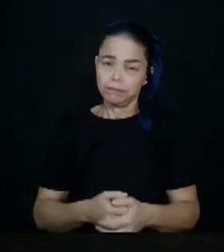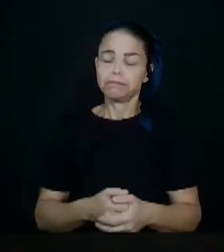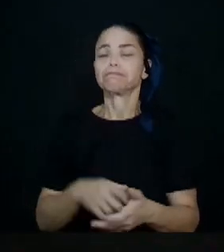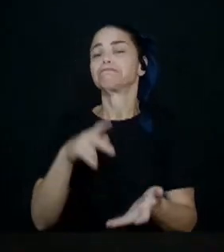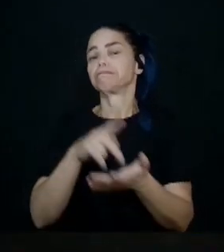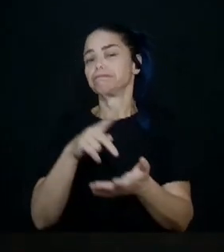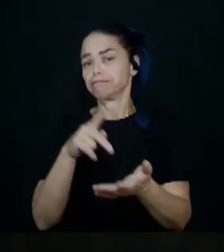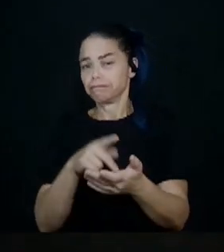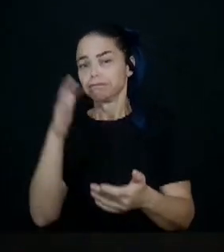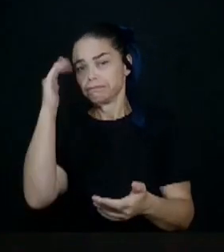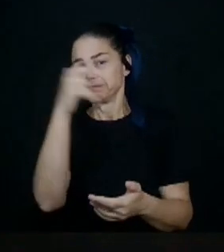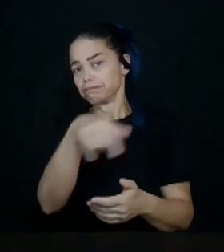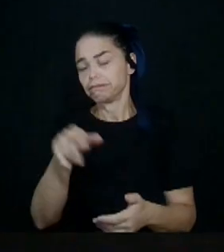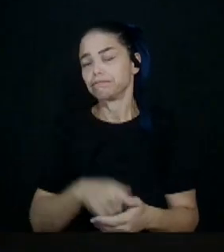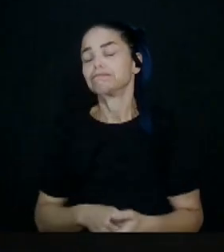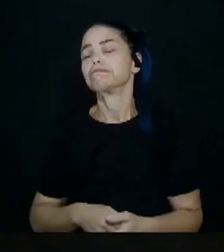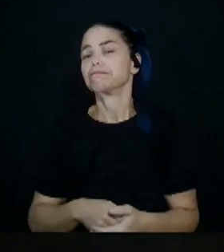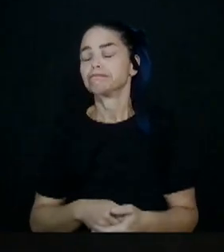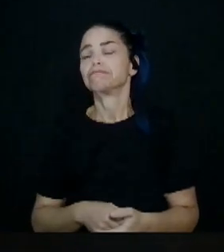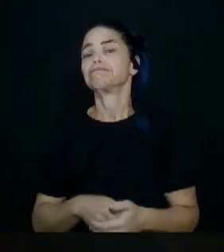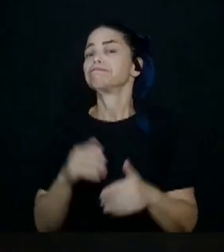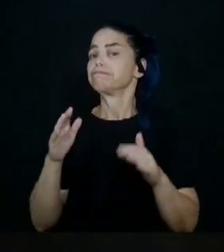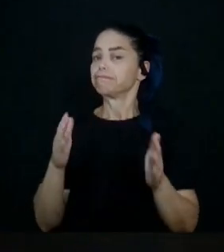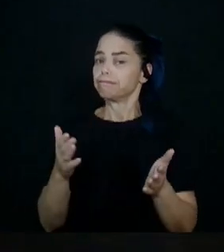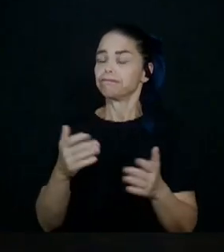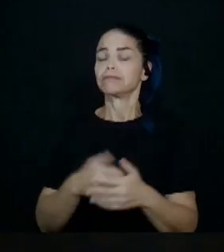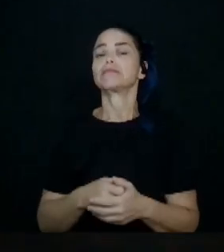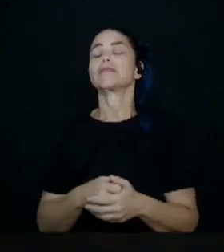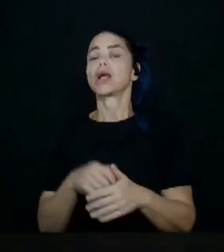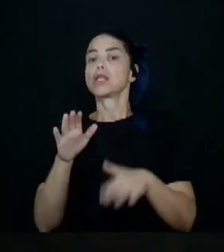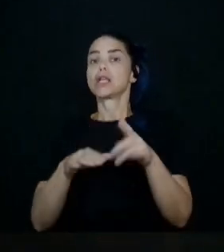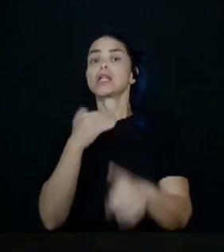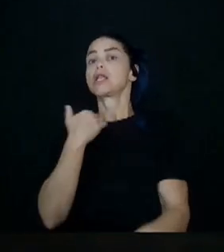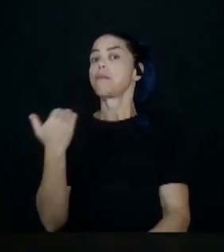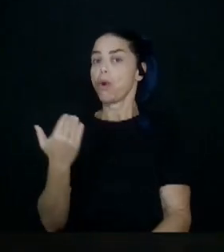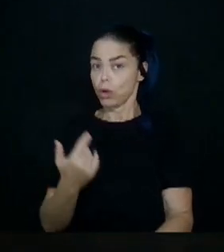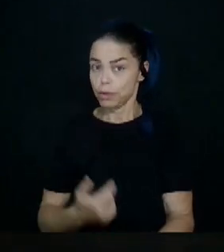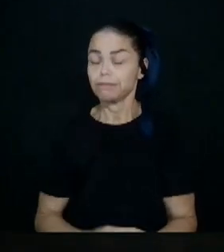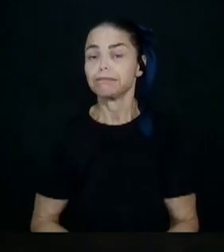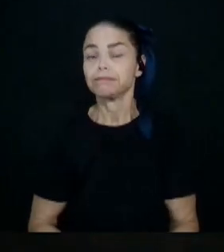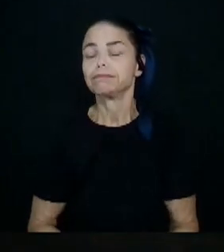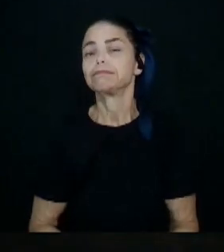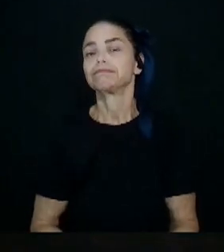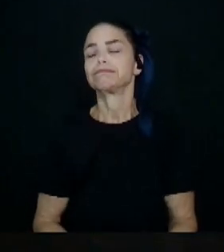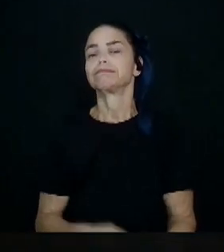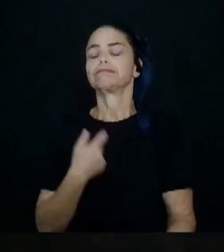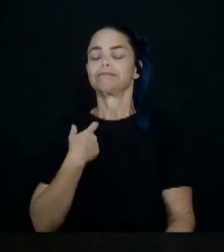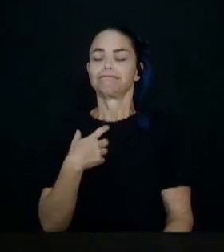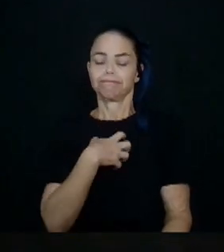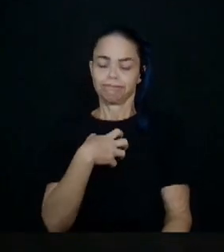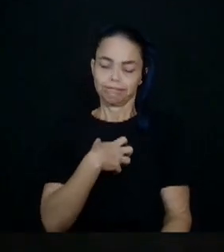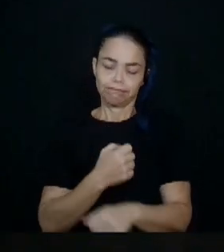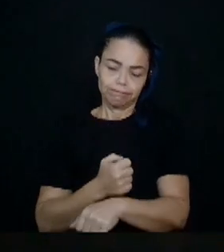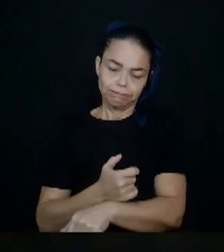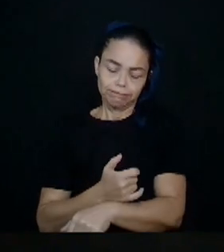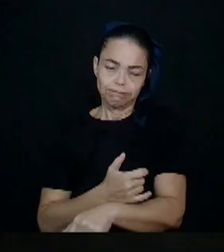gente sabe aonde acaba tudo isso. Então, eu pergunto para você, Anne, termômetro emocional, a gente pode medir o